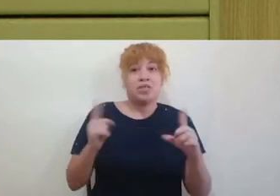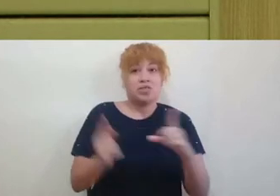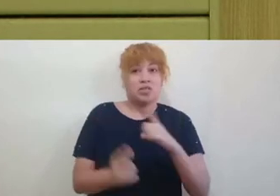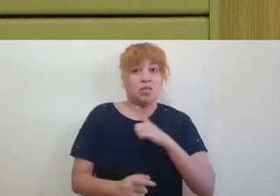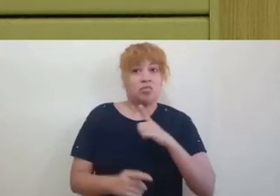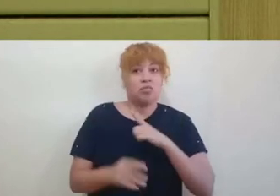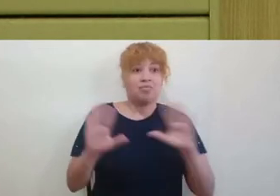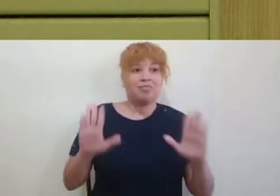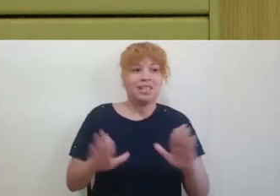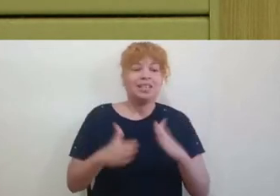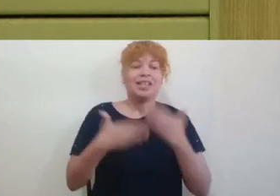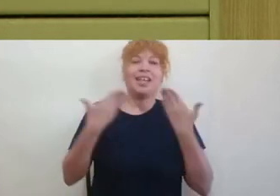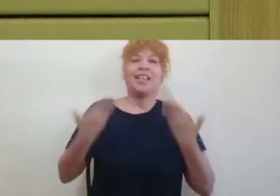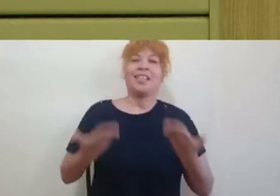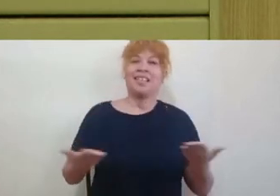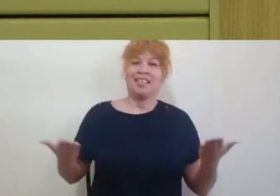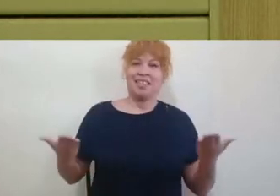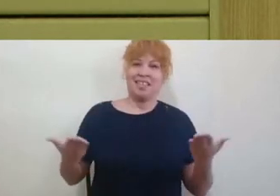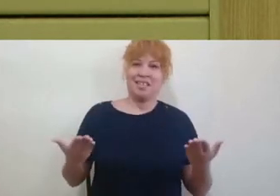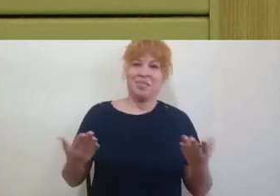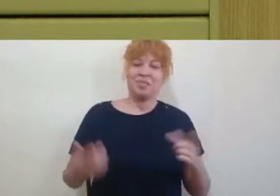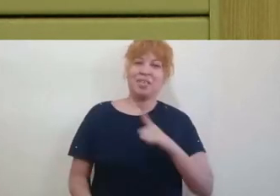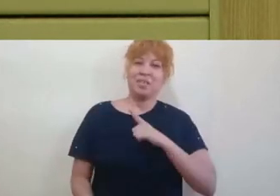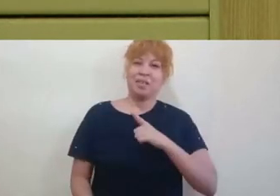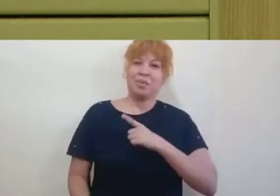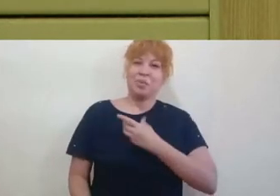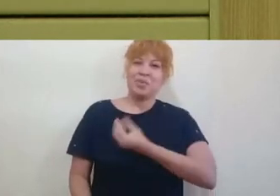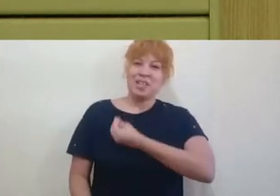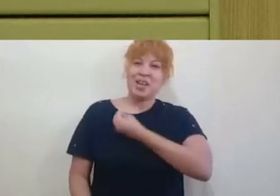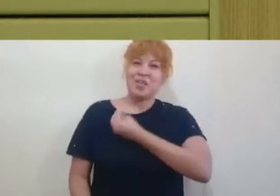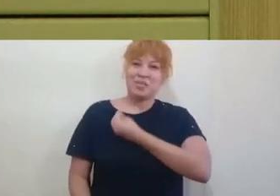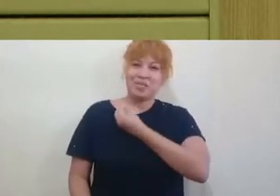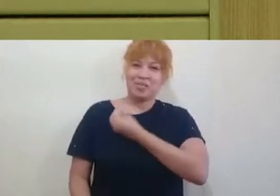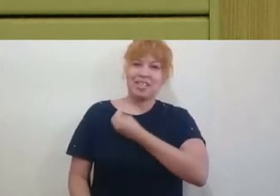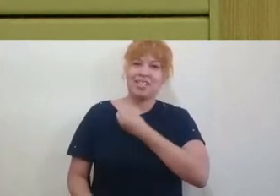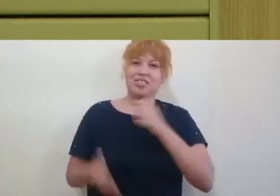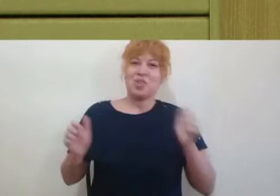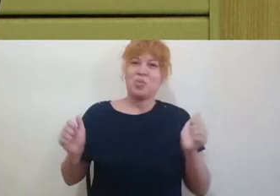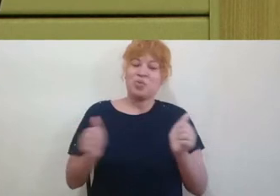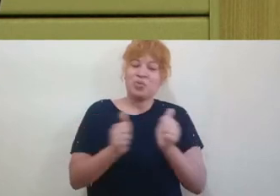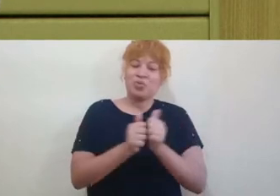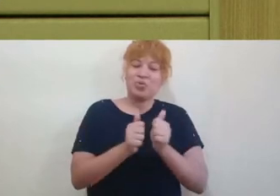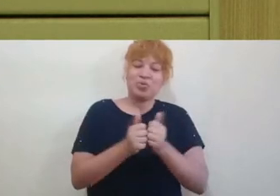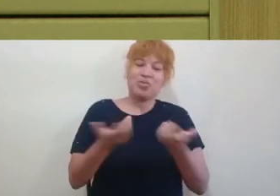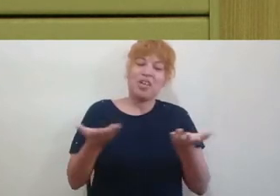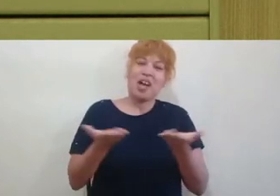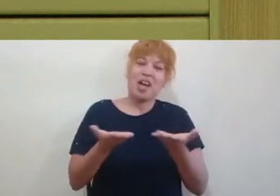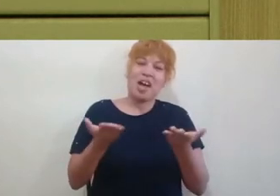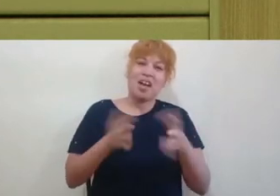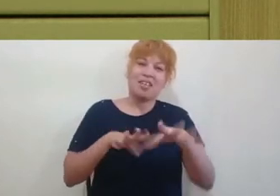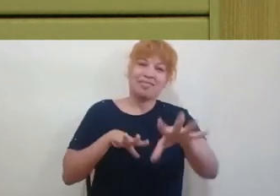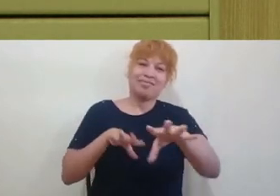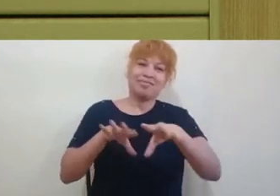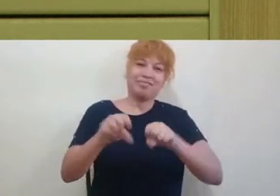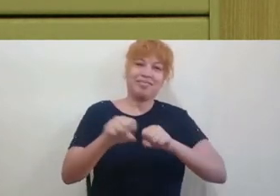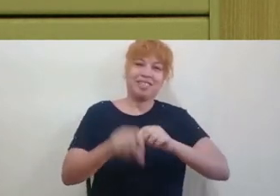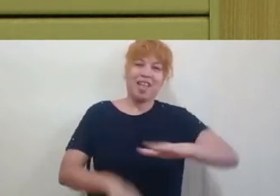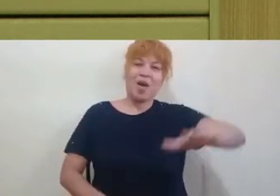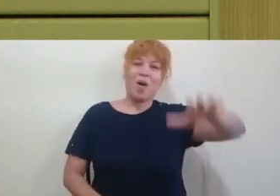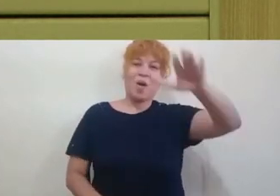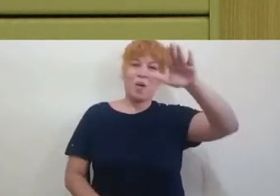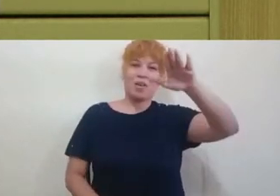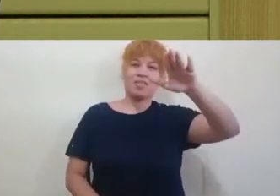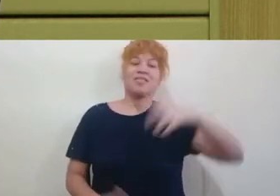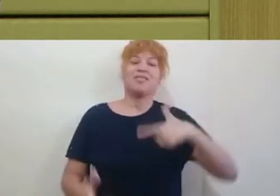coletivo de toda a universidade, com a garantia democrática que o nosso reitor fez questão de botar